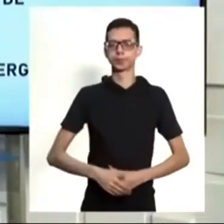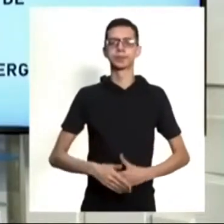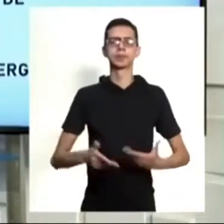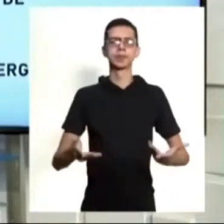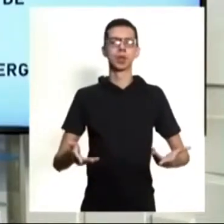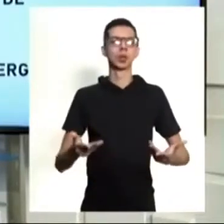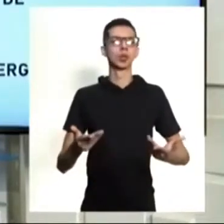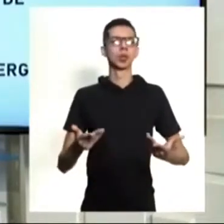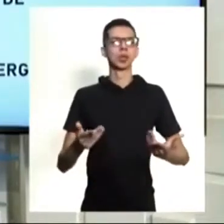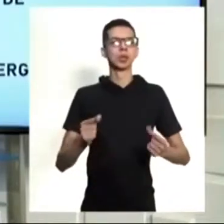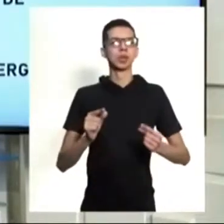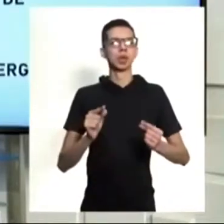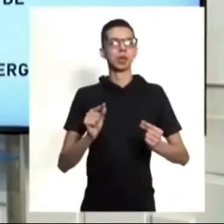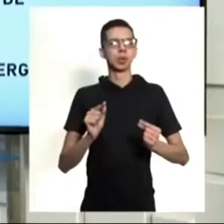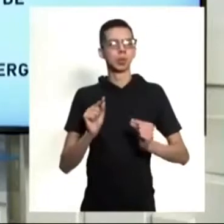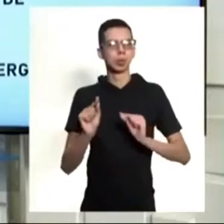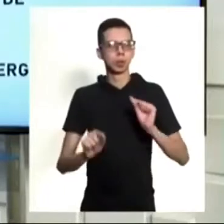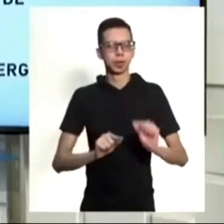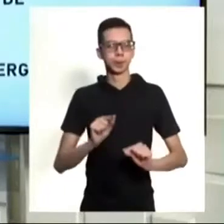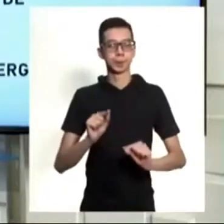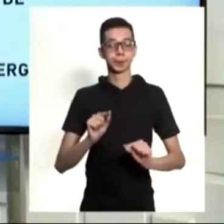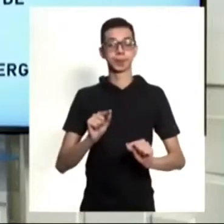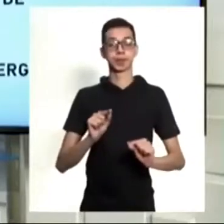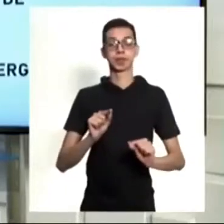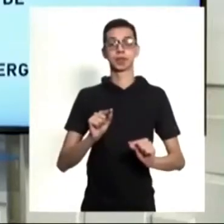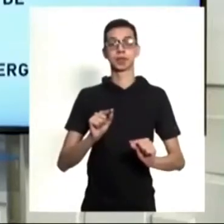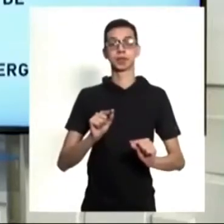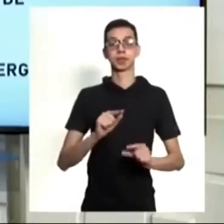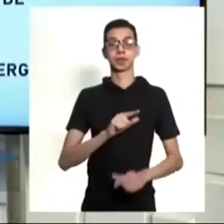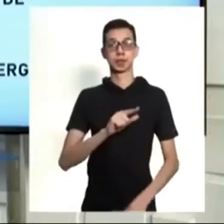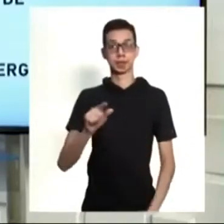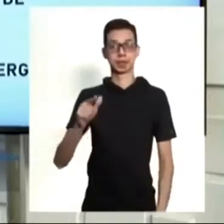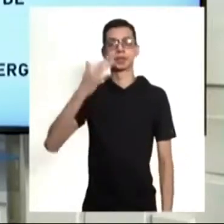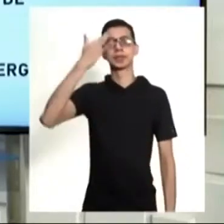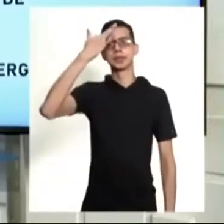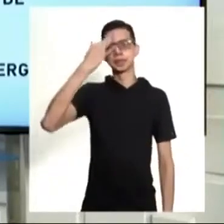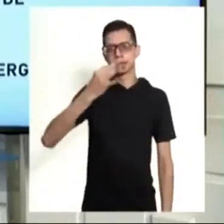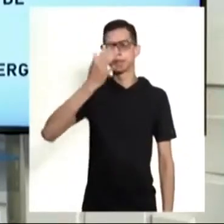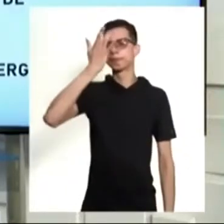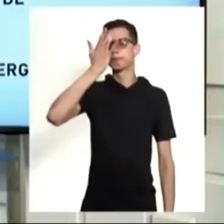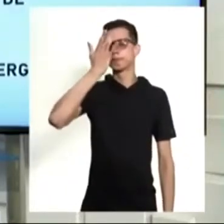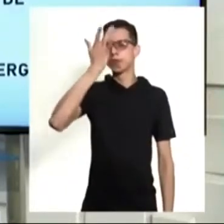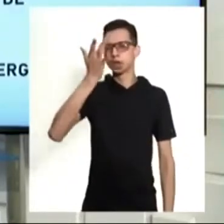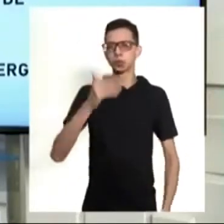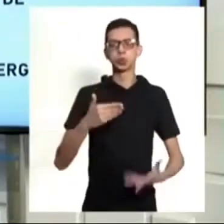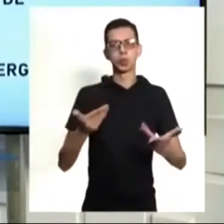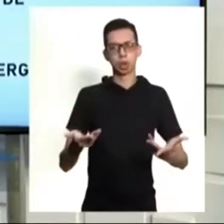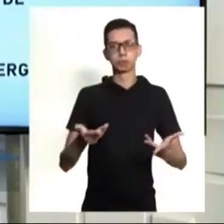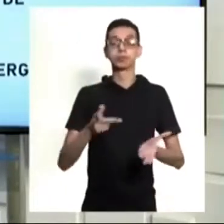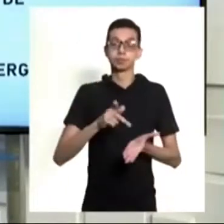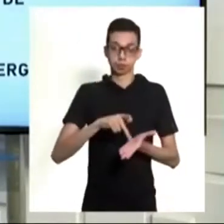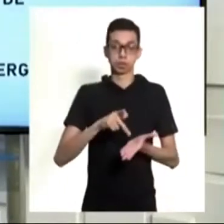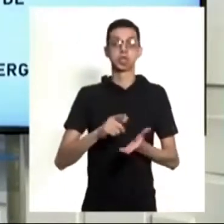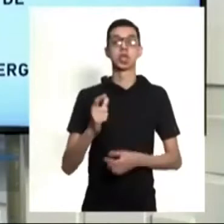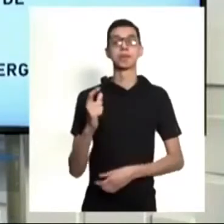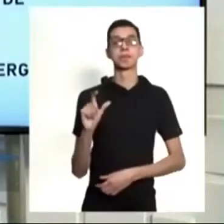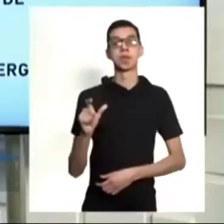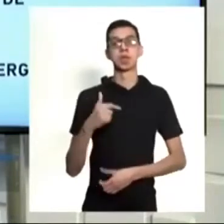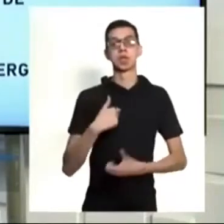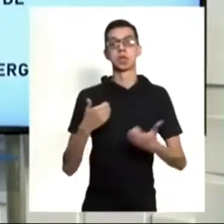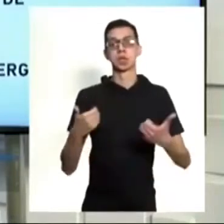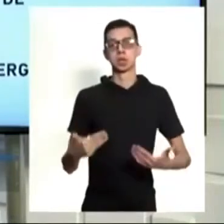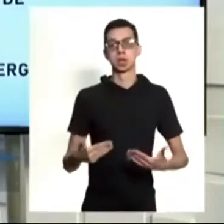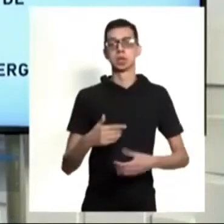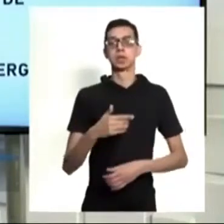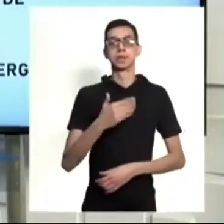Didaticamente, a pilha mais tranquila que a gente tem para entender esse processo é realmente a pilha de Daniel, que é a pilha que vai ser